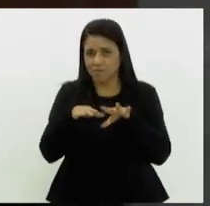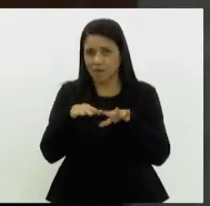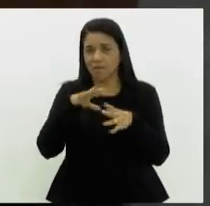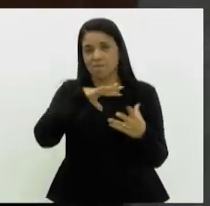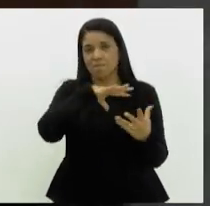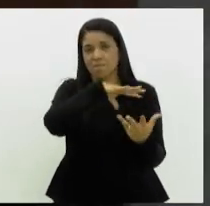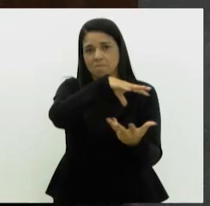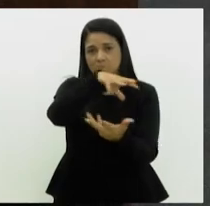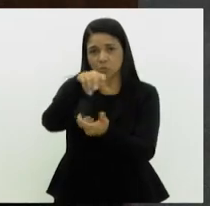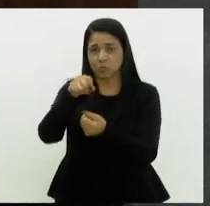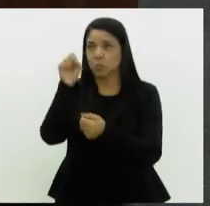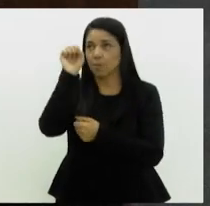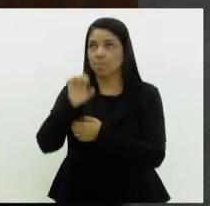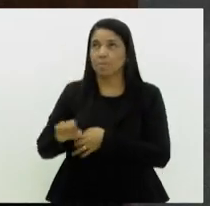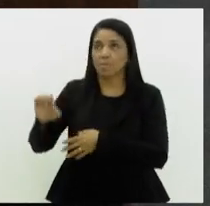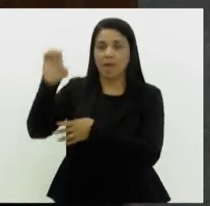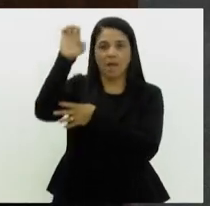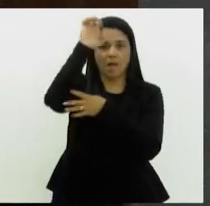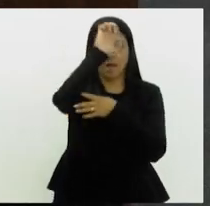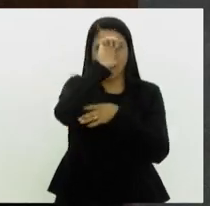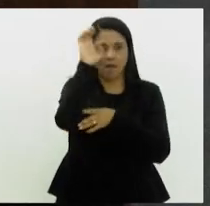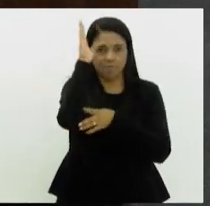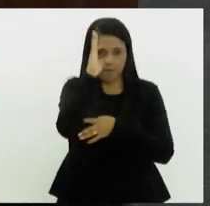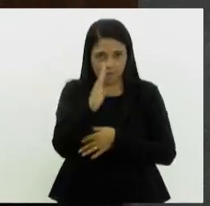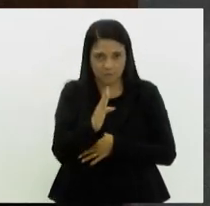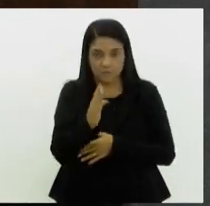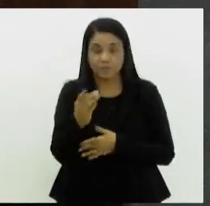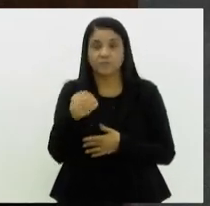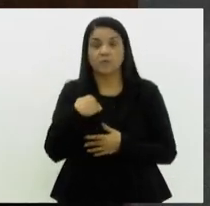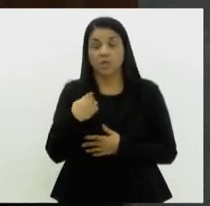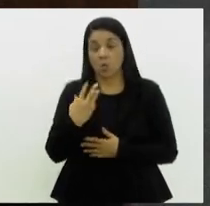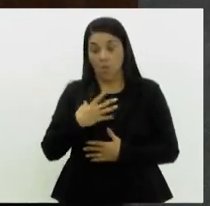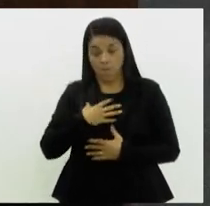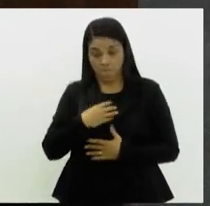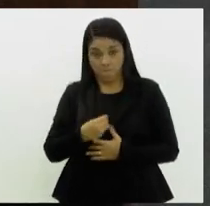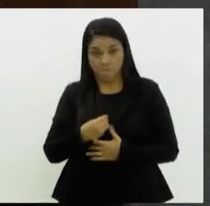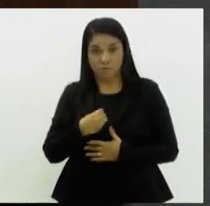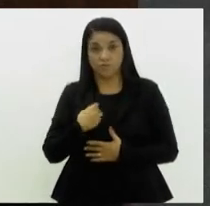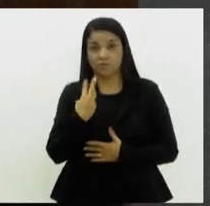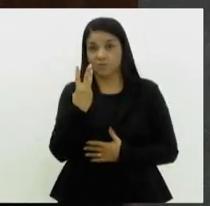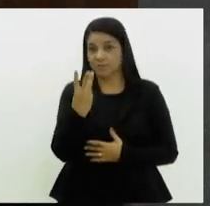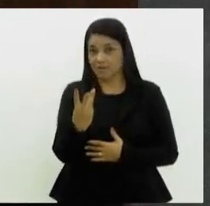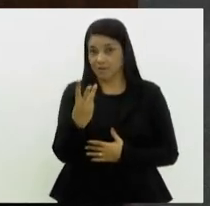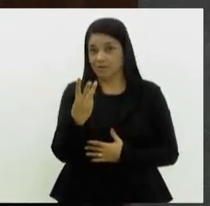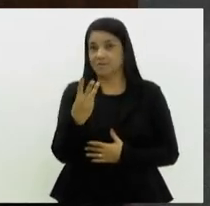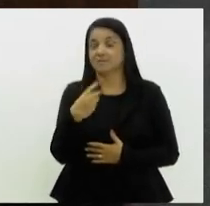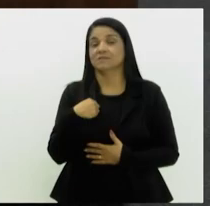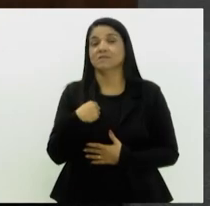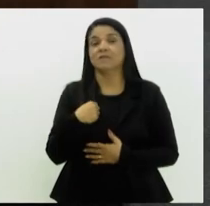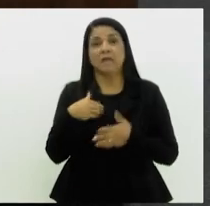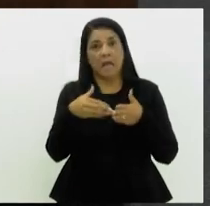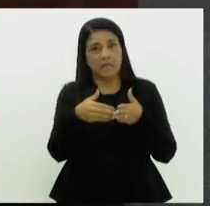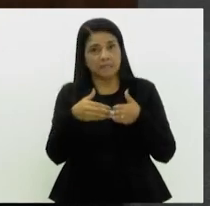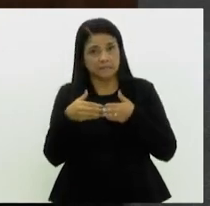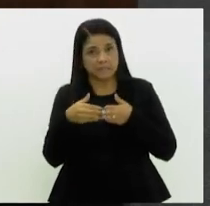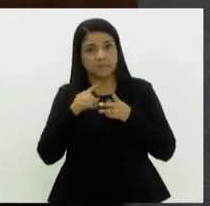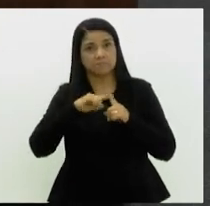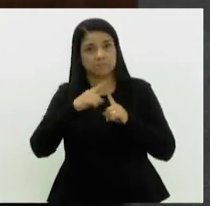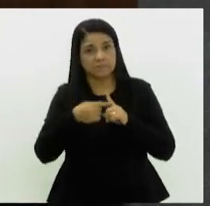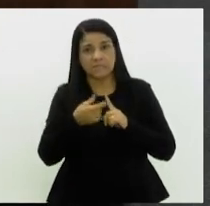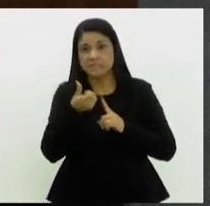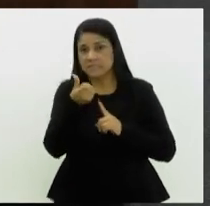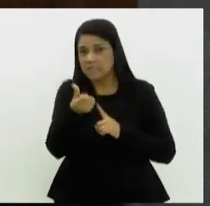Então, parabenizo muito, né, de coração, eu sendo mãe de três, tive a minha licença maternidade com